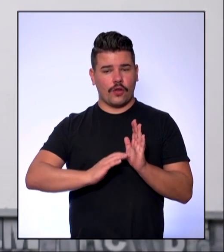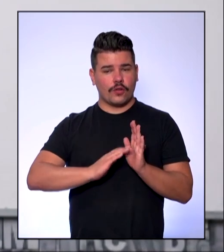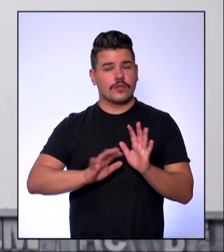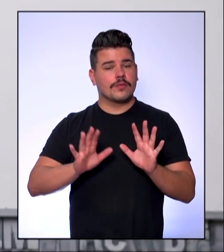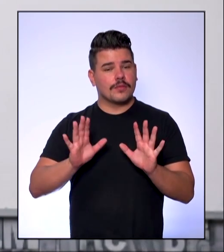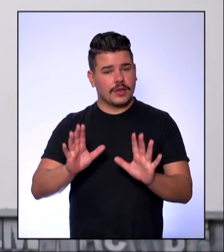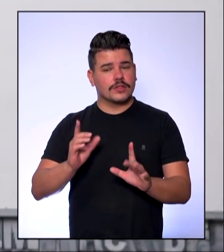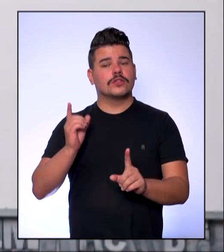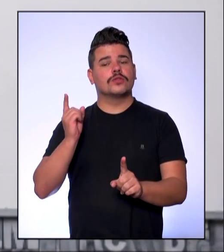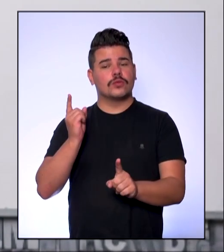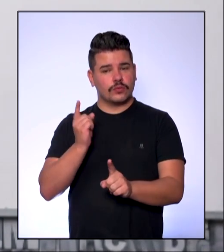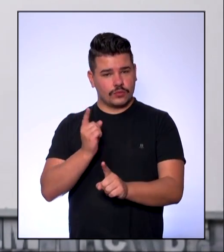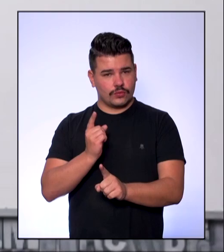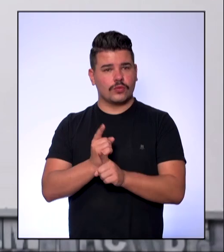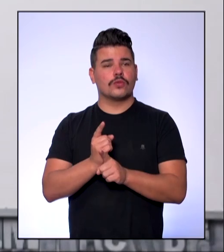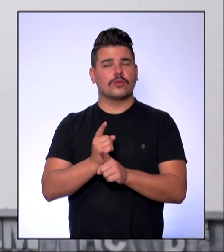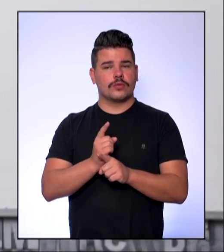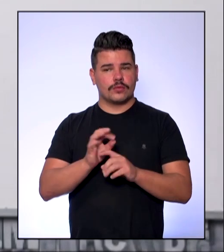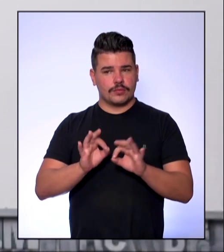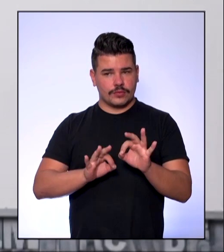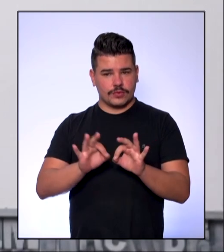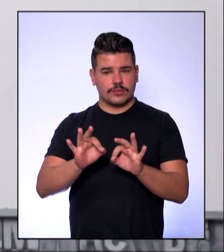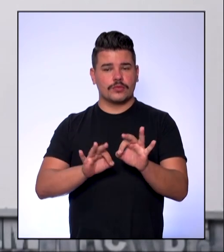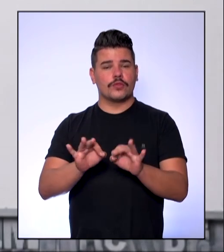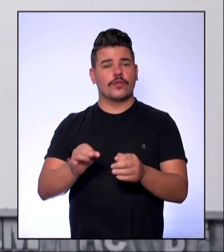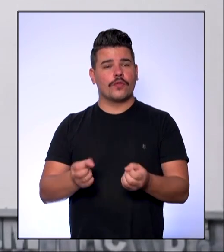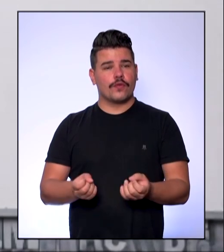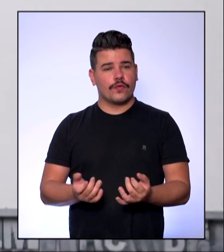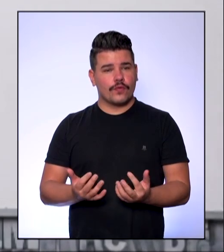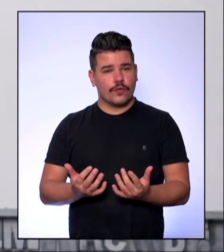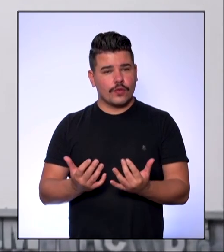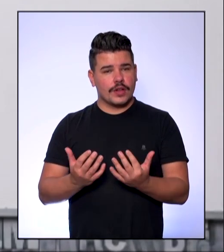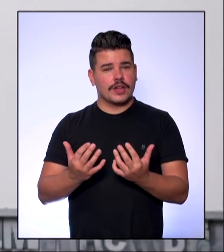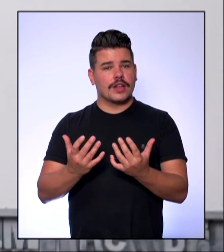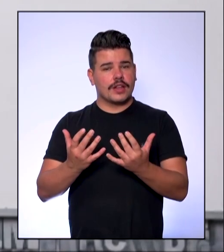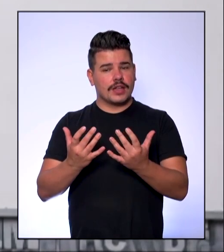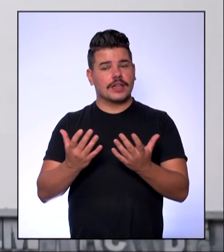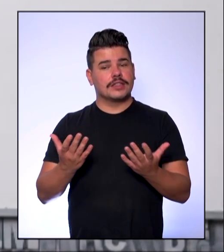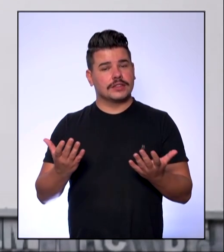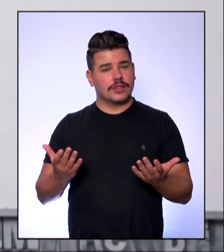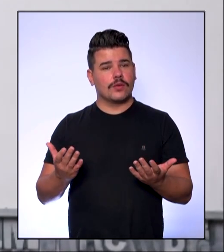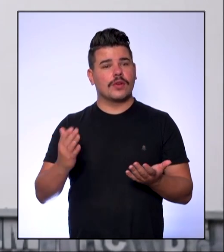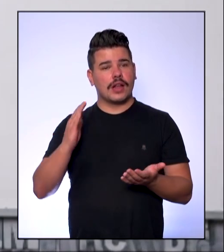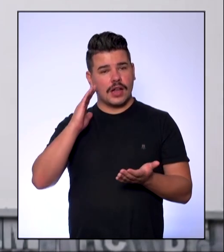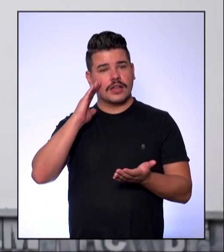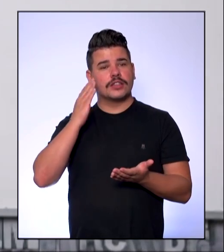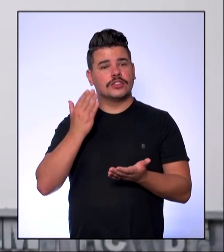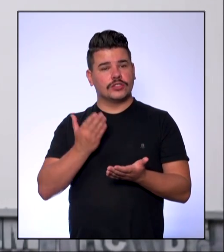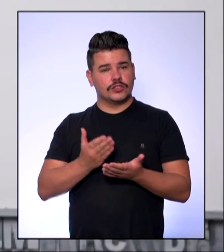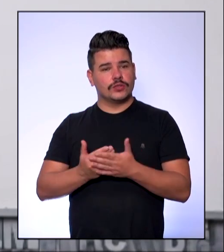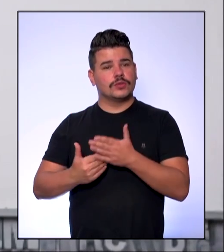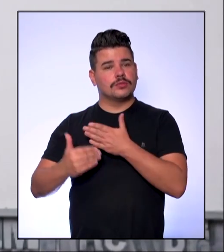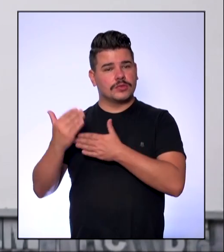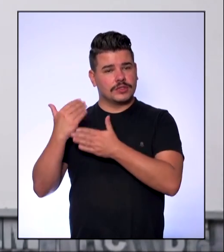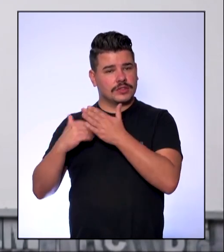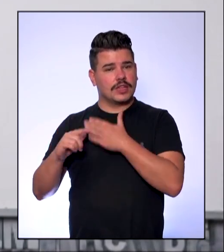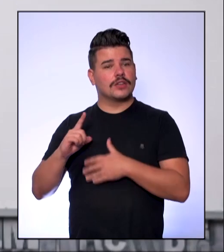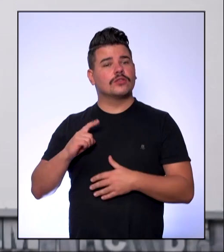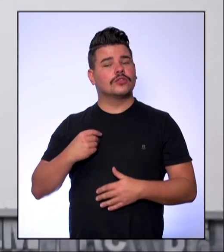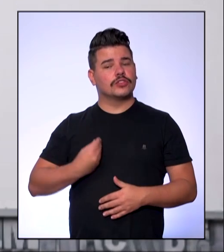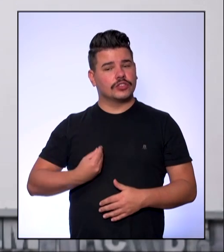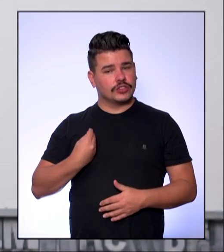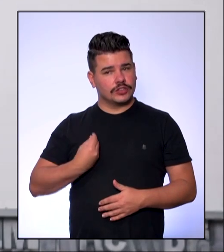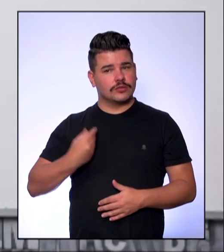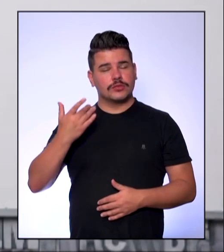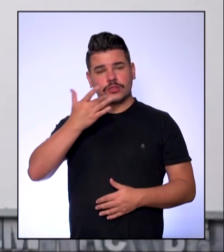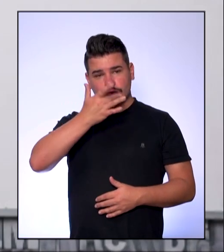exemplo, fogueira, tá? Fogueira com estrutura, então acredite que houve vida ali.